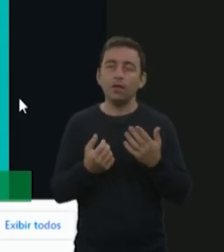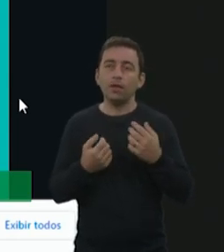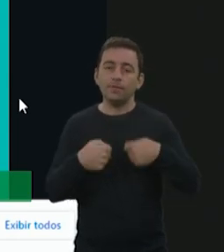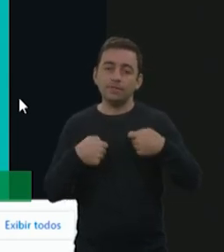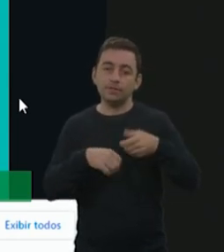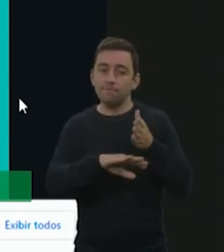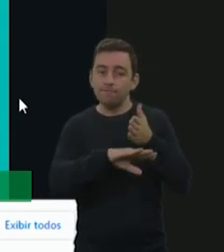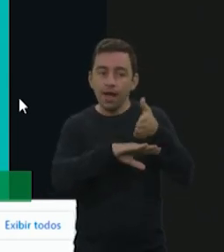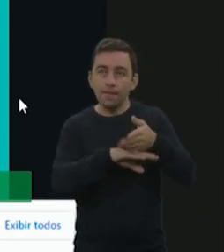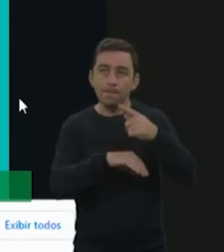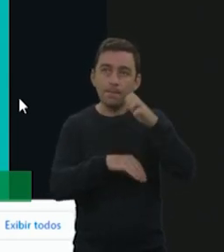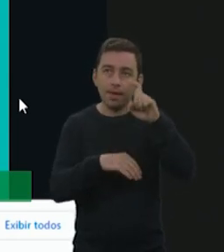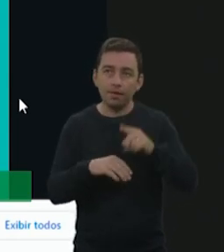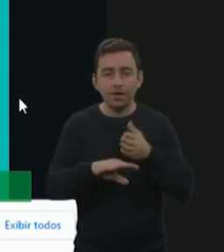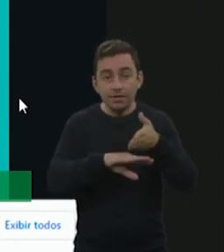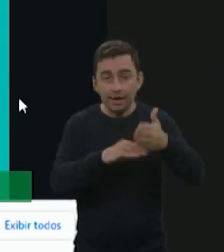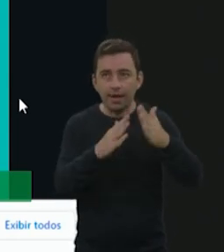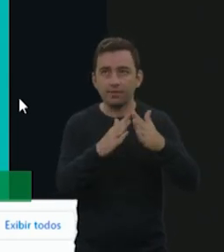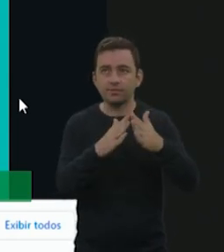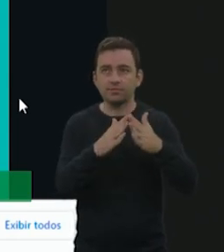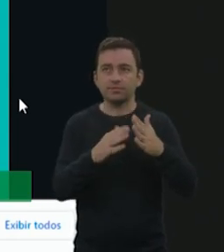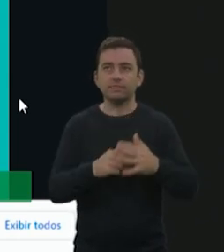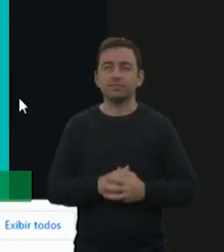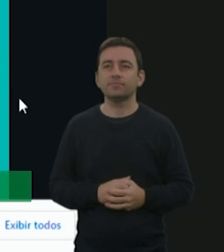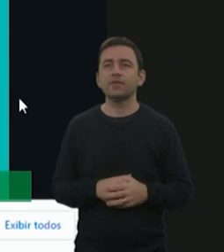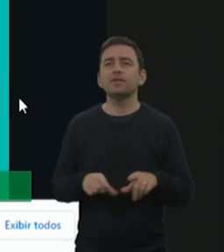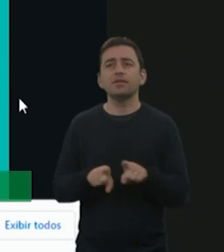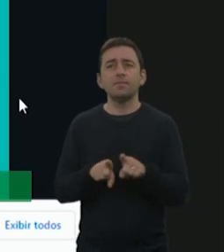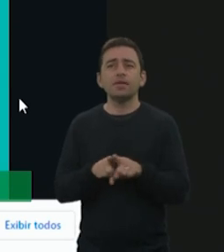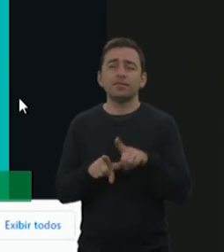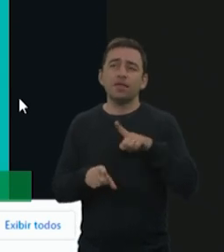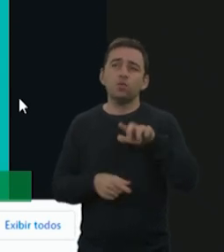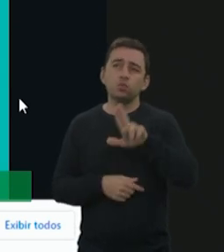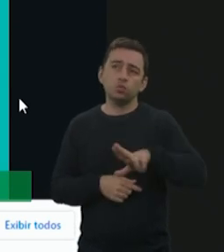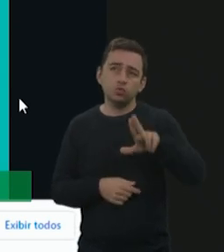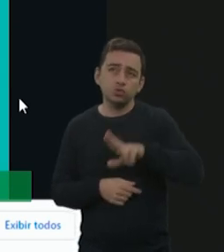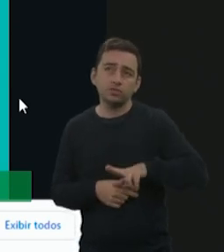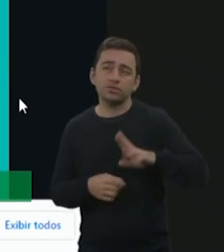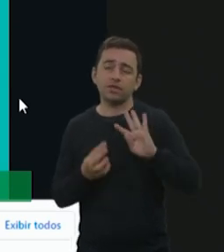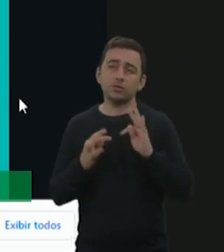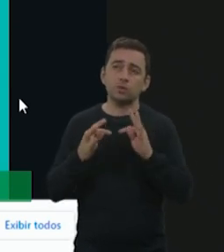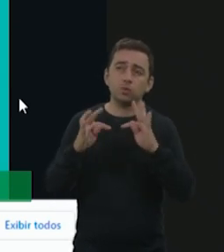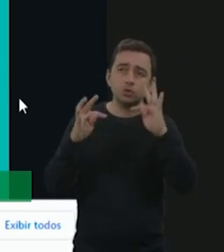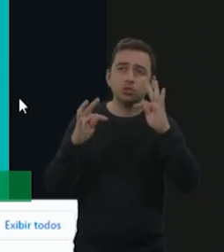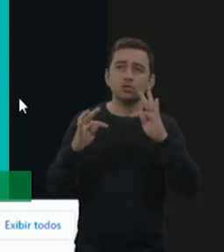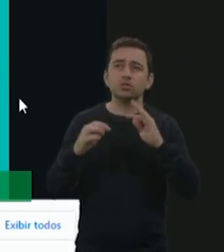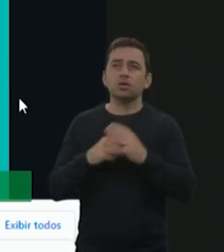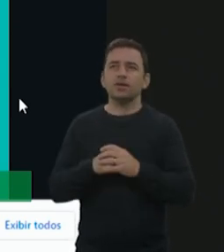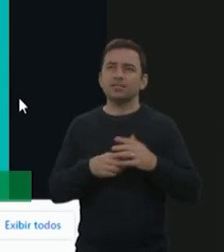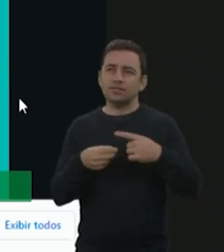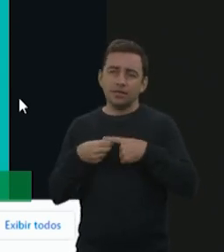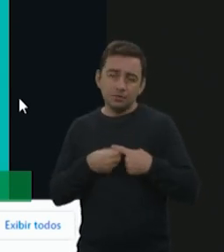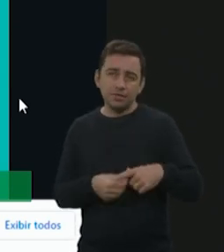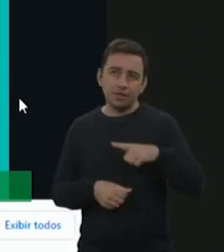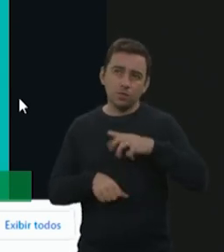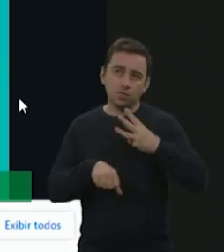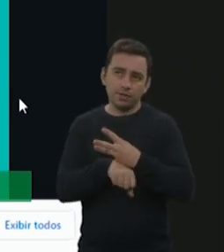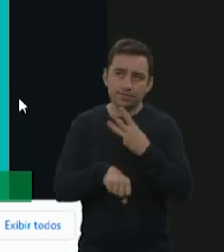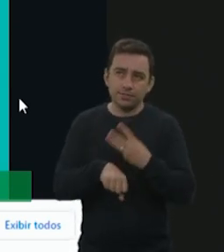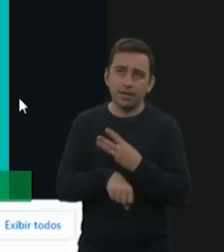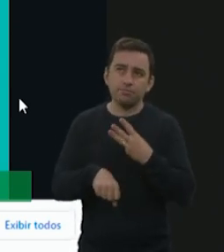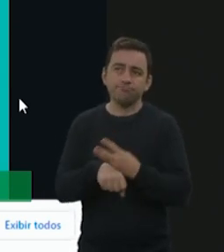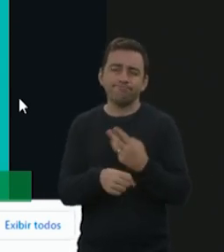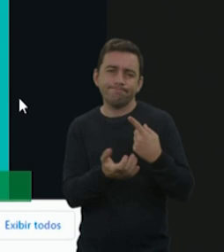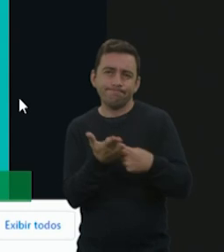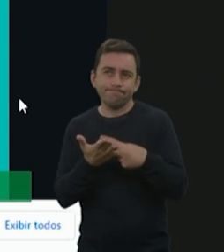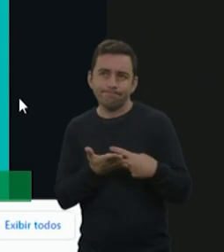do teste do pezinho domiciliar. Também tem o uso de tecnologia, os municípios usam o WhatsApp para agendamento